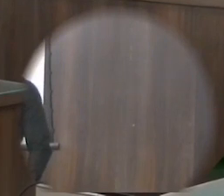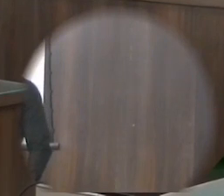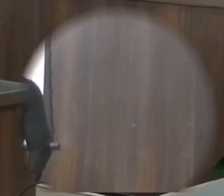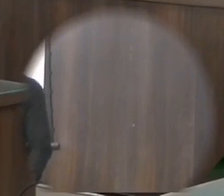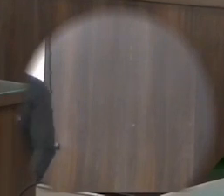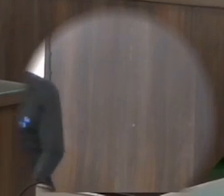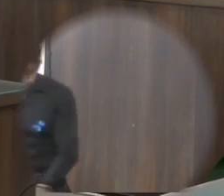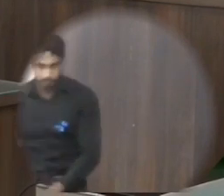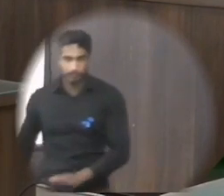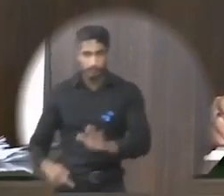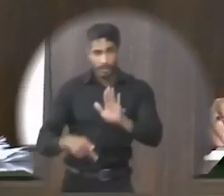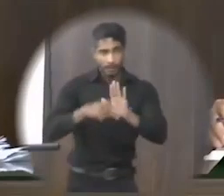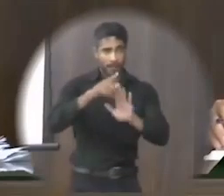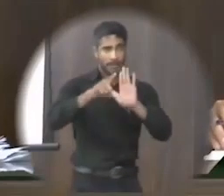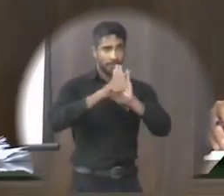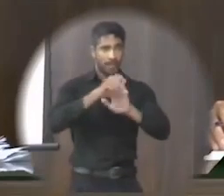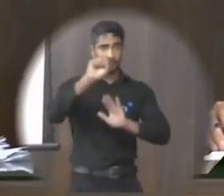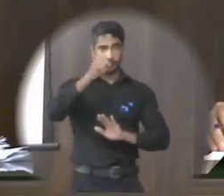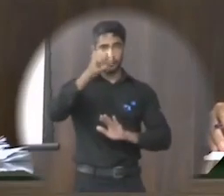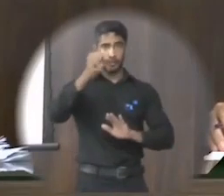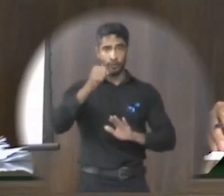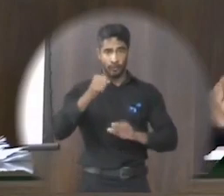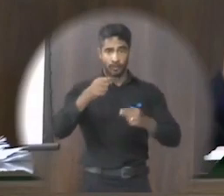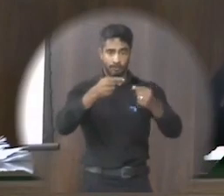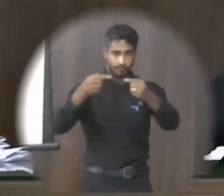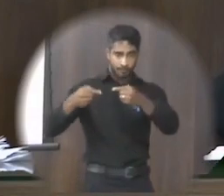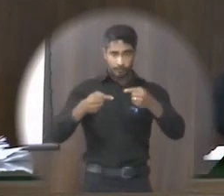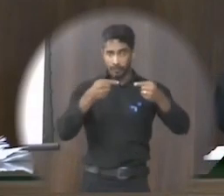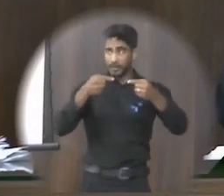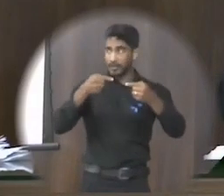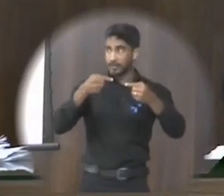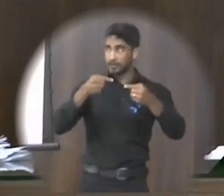Projeto de lei 088-2021 está em discussão.